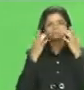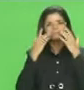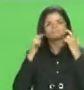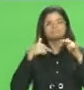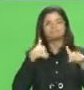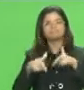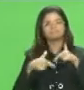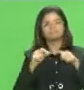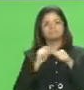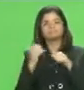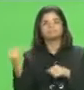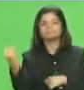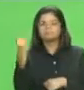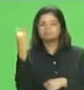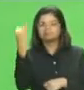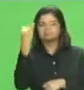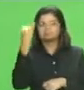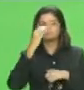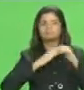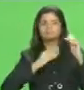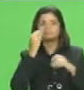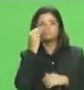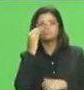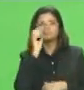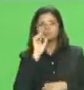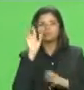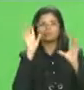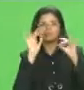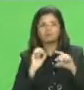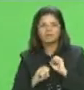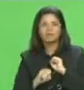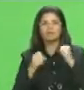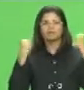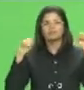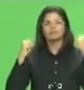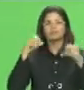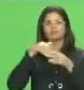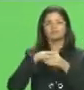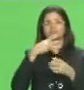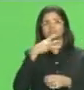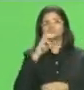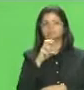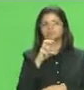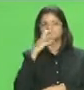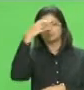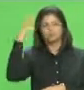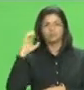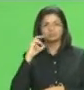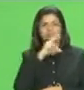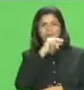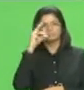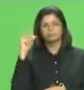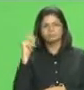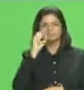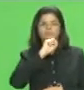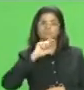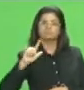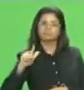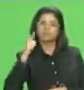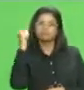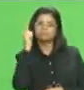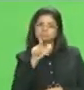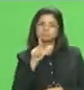valorizando a prata da casa, a academia. Vote 35, Rose Salles, prefeito, e São Luís vai